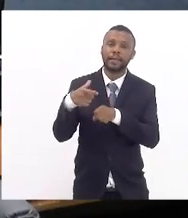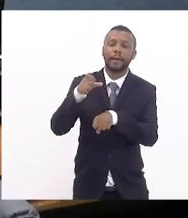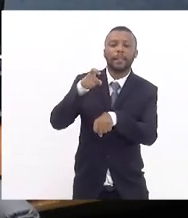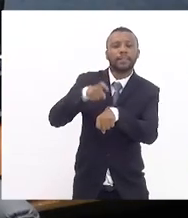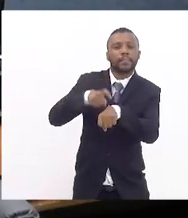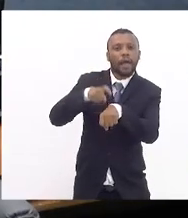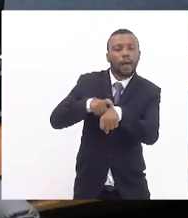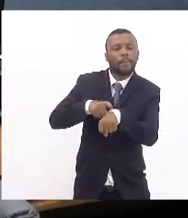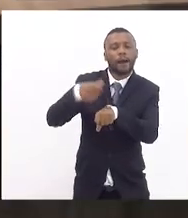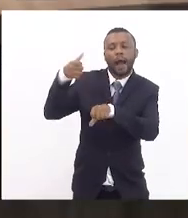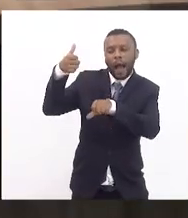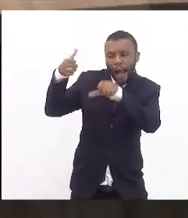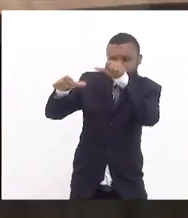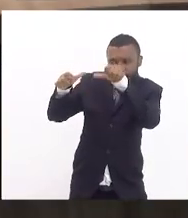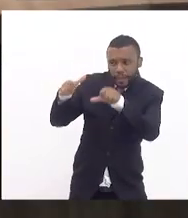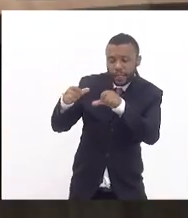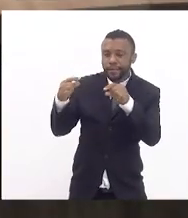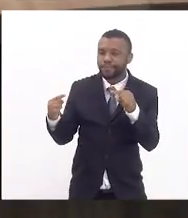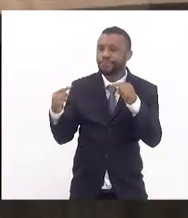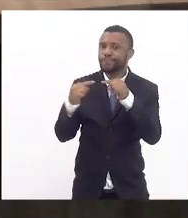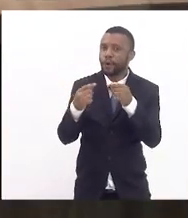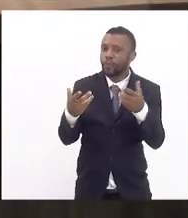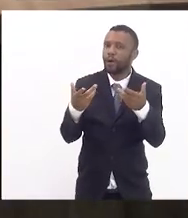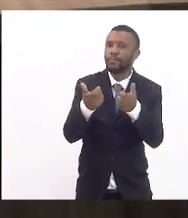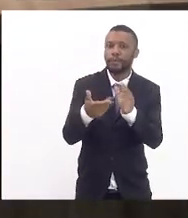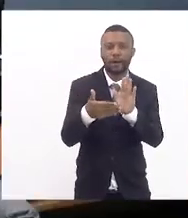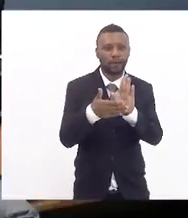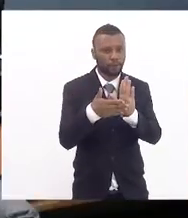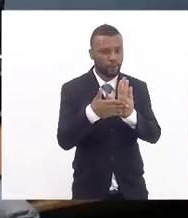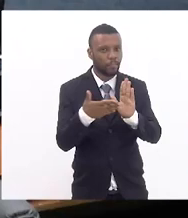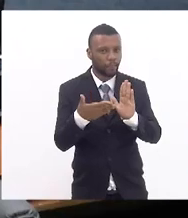analisar todas as emendas que qualificam a nossa proposta.